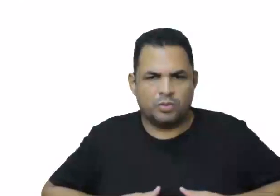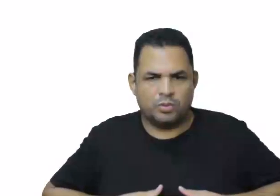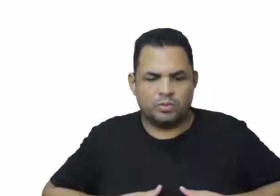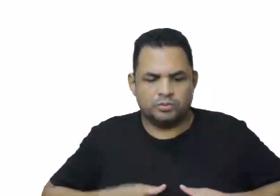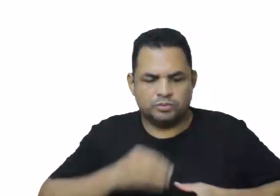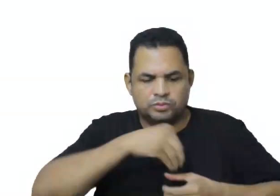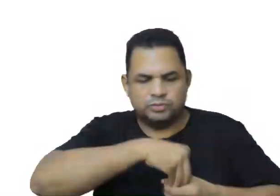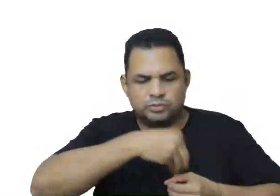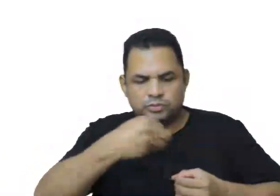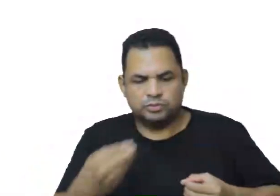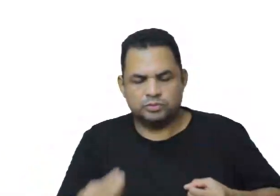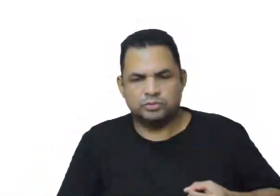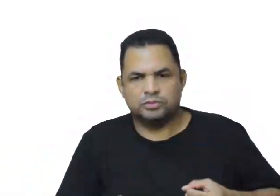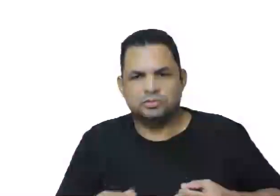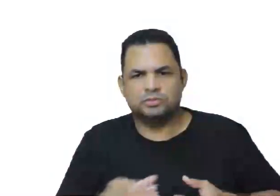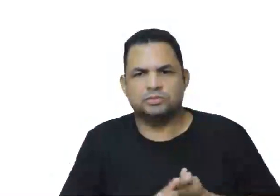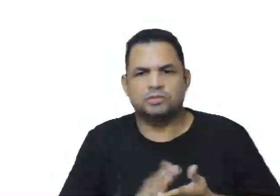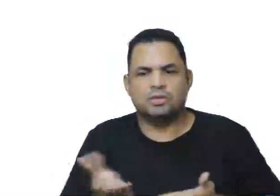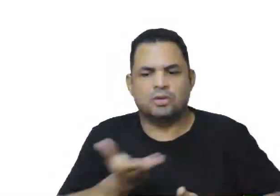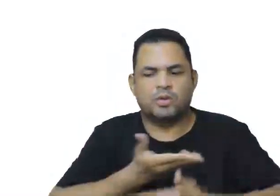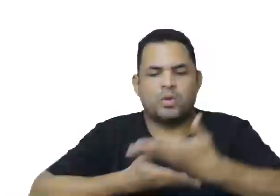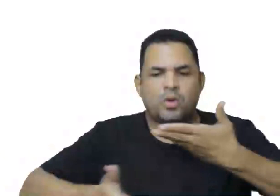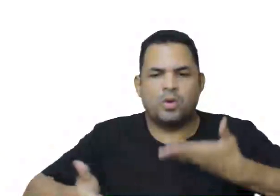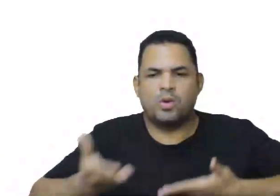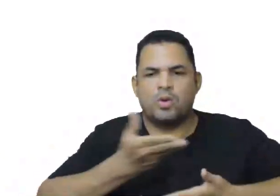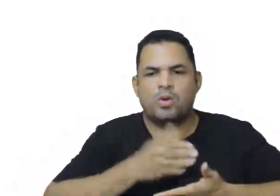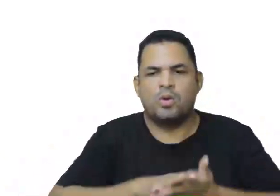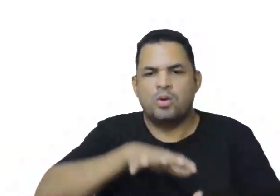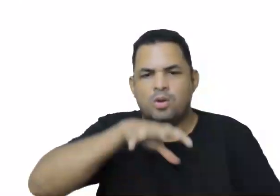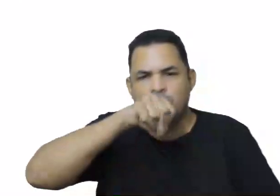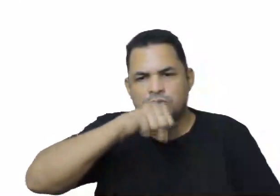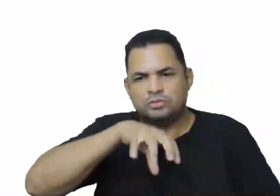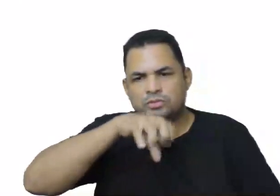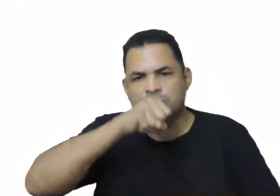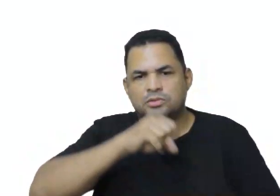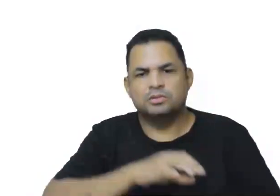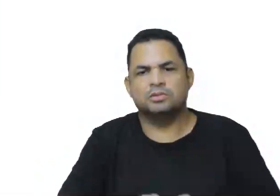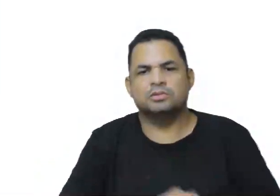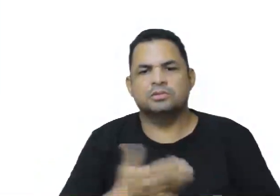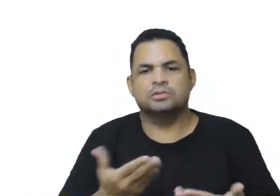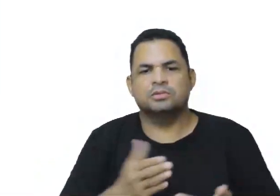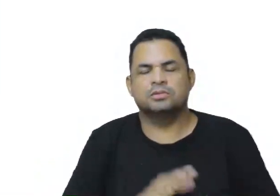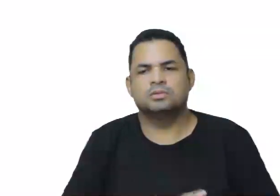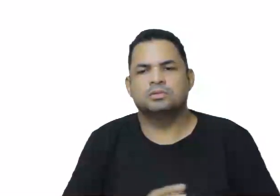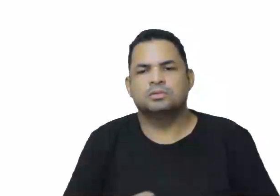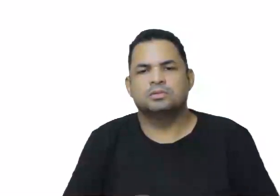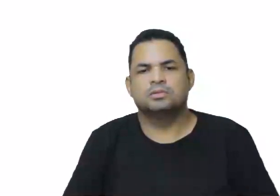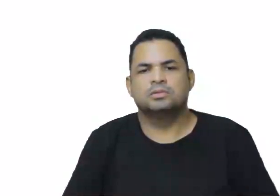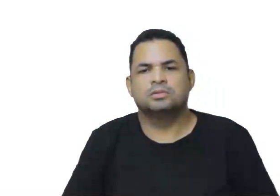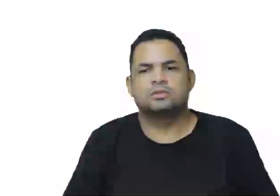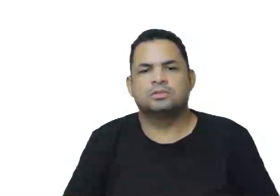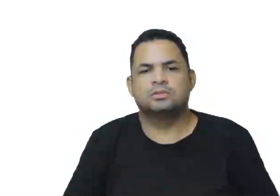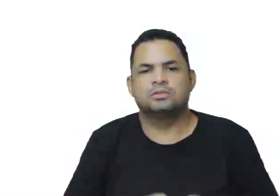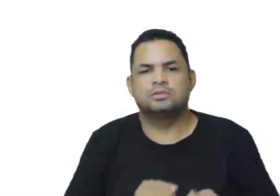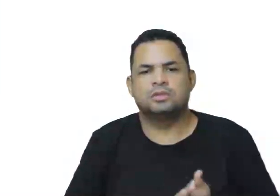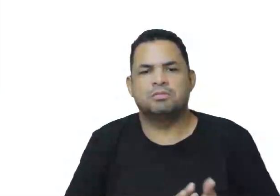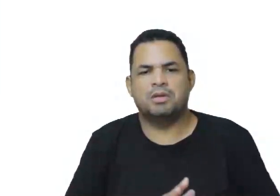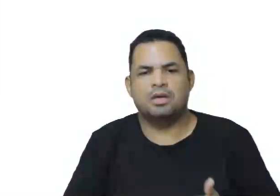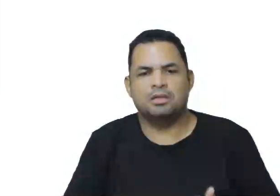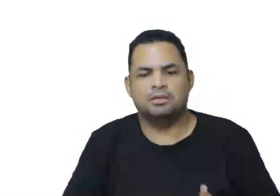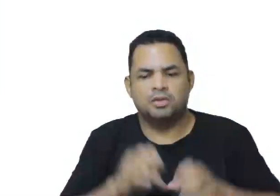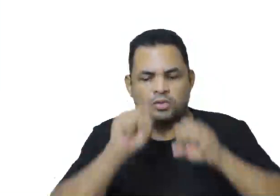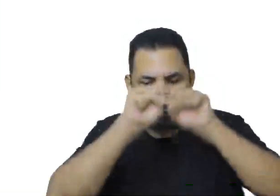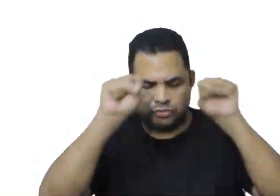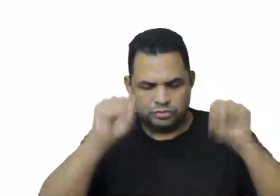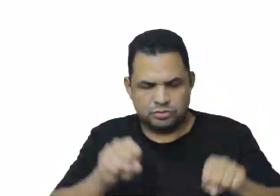o trato respiratório dele também passa por uma preparação, digamos assim. Particularmente, ó, o sistema respiratório e cardiovascular. Por